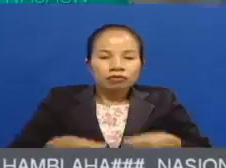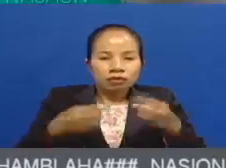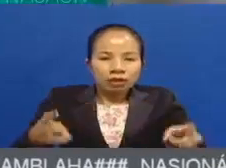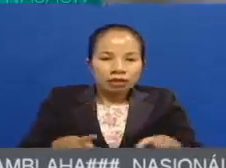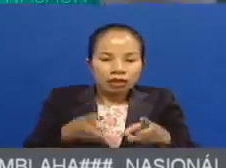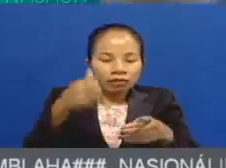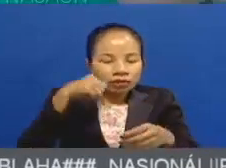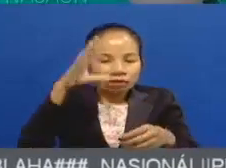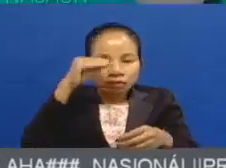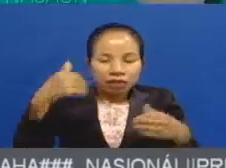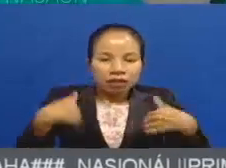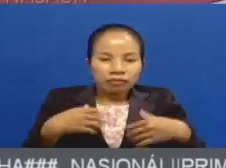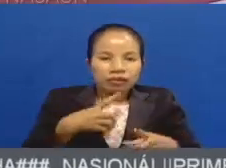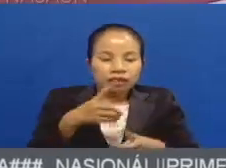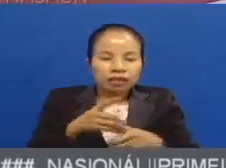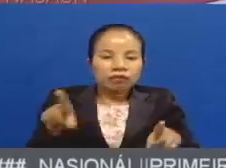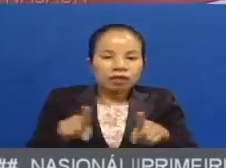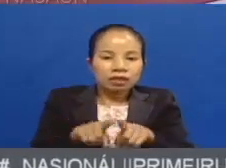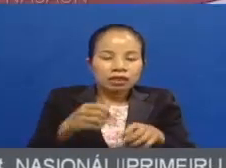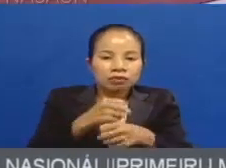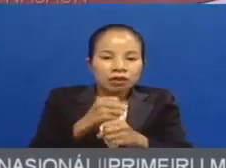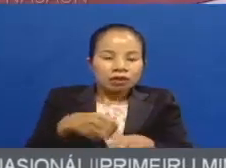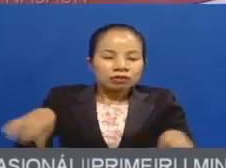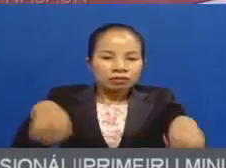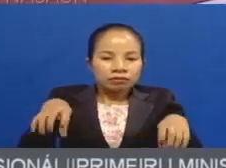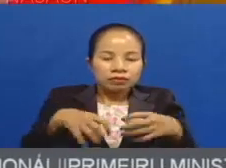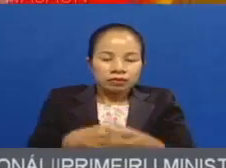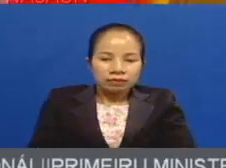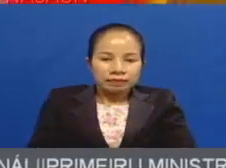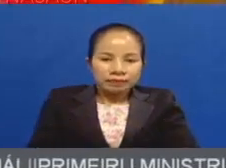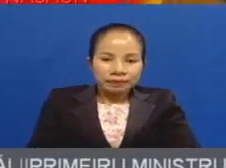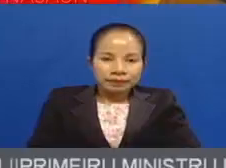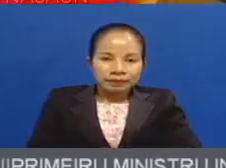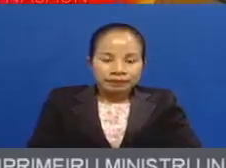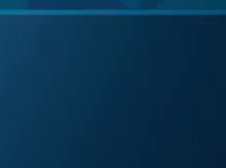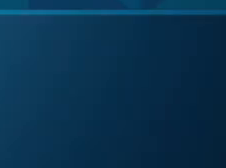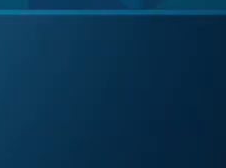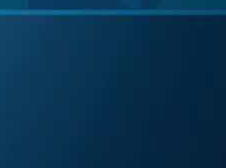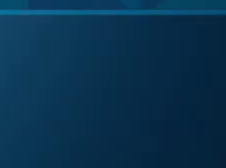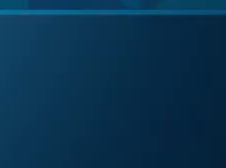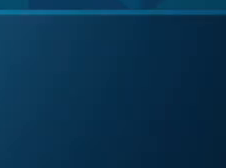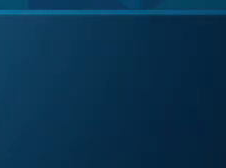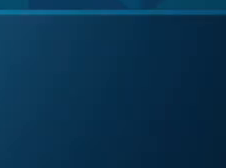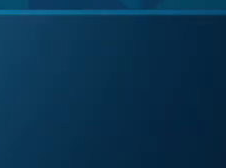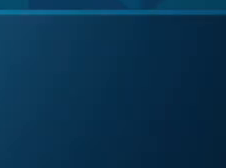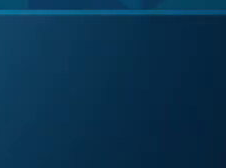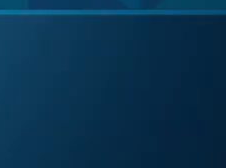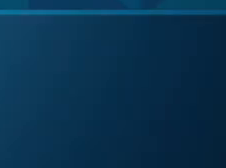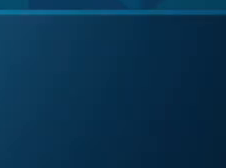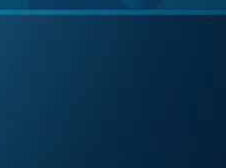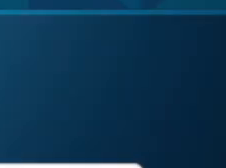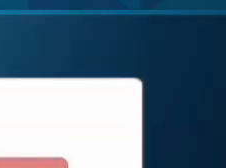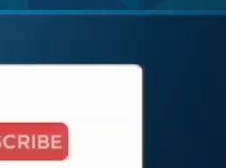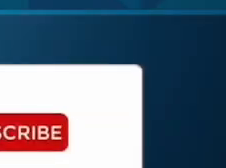iha direito hanesan atu halau serviço. Laurindo Razahaba, Domingos de Deus, RTTL. Atu retang